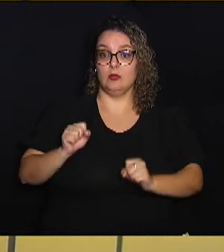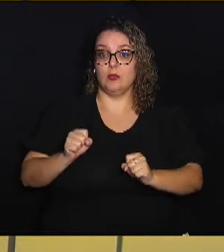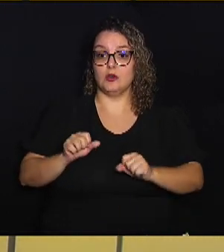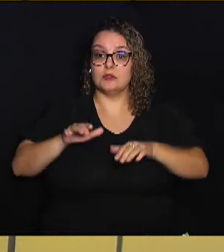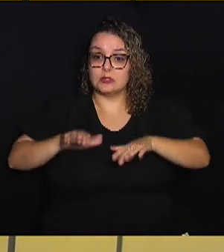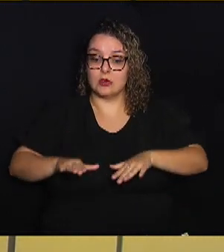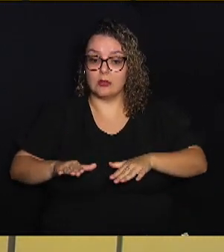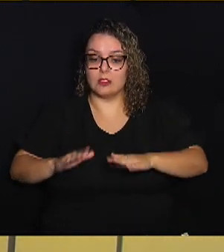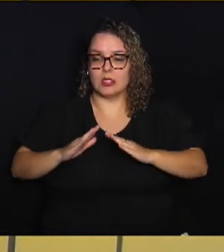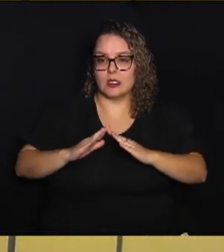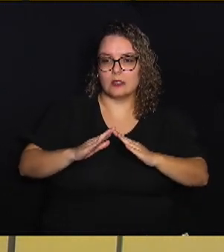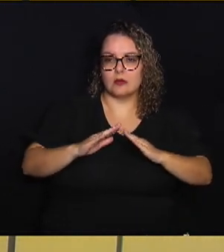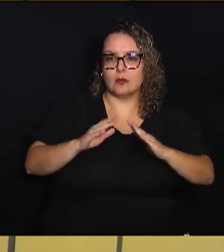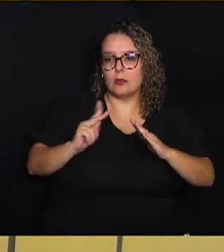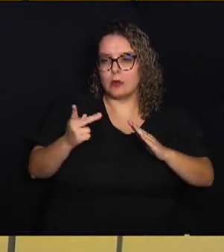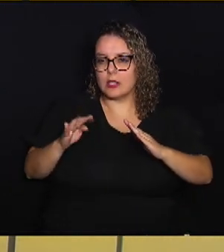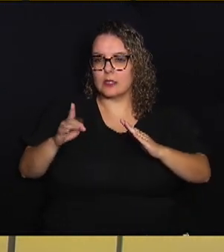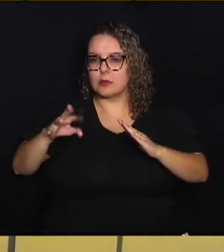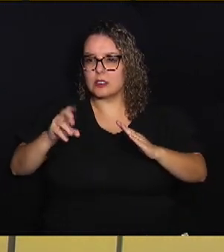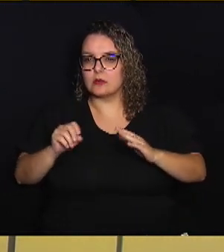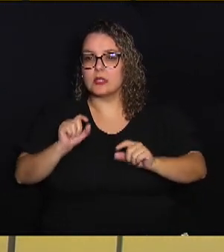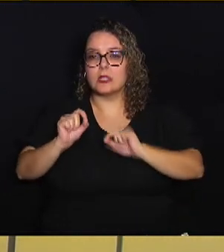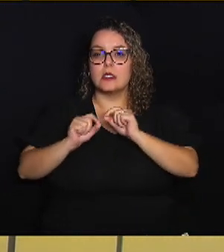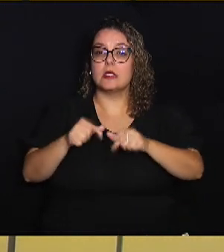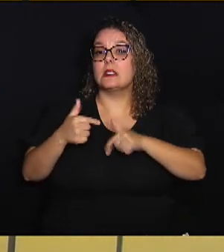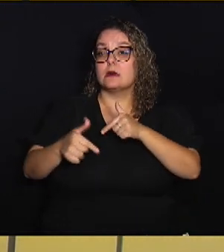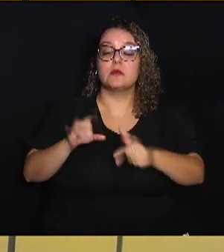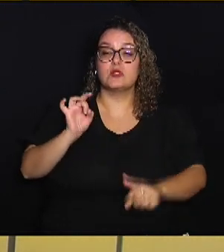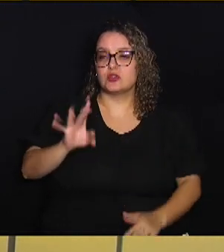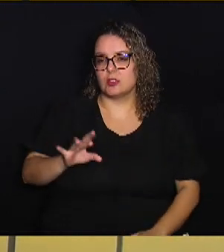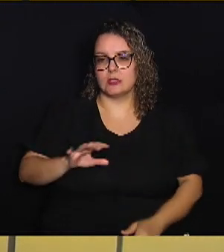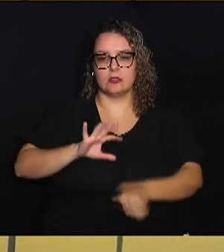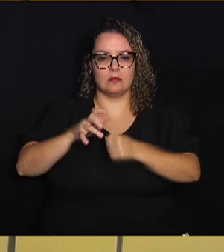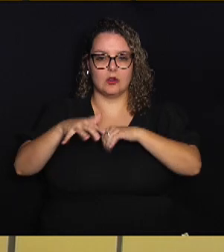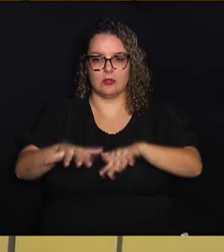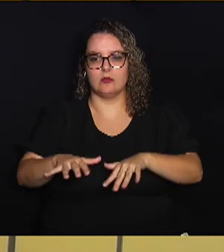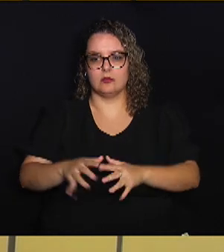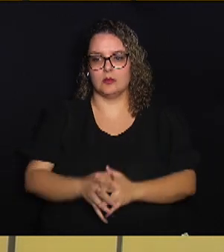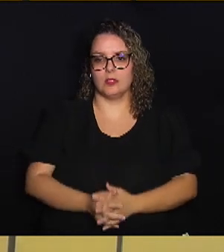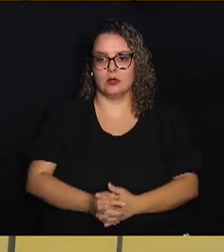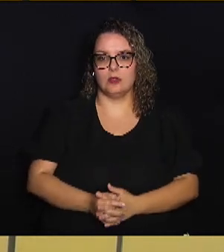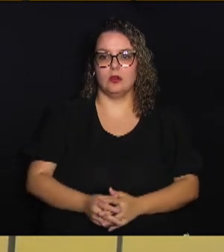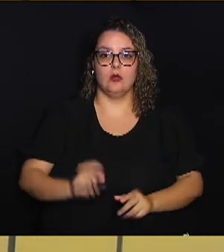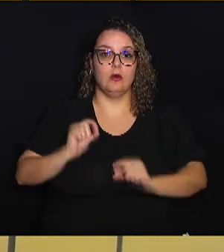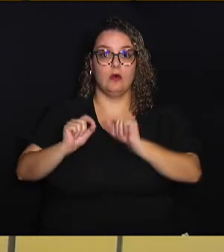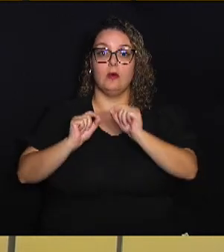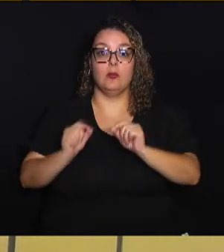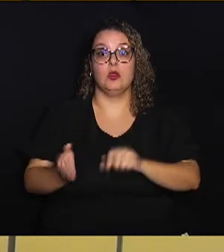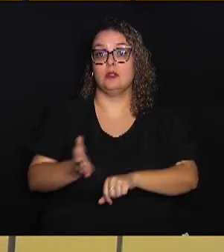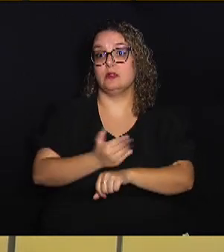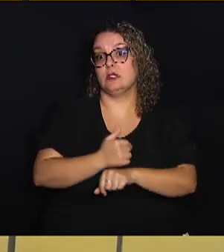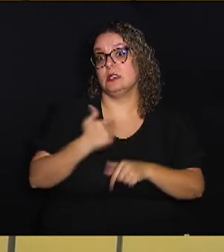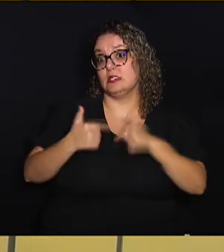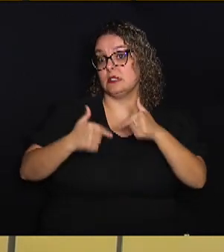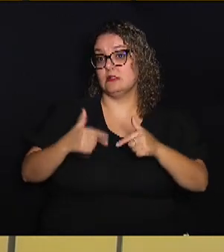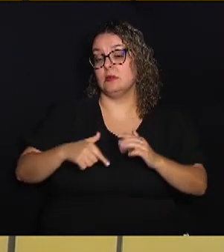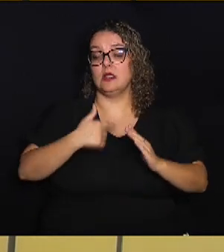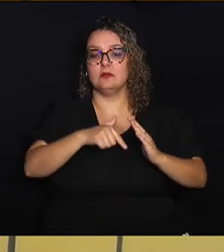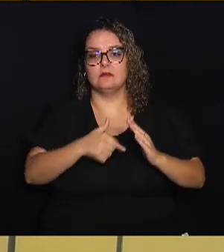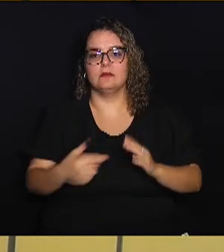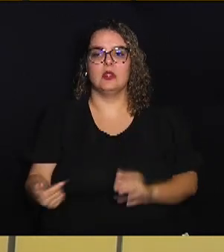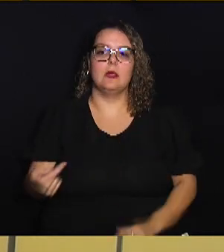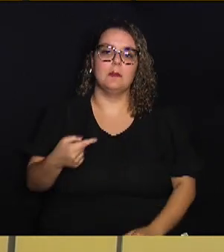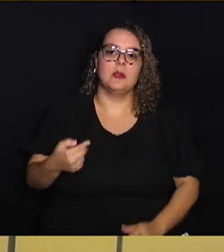o híbrido. Agora, e quem só trabalhou a partir da pandemia? Ou pegou um pouquinho do antes e já começou a trabalhar remoto? Tem menos